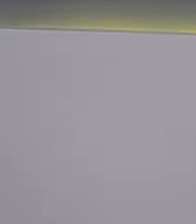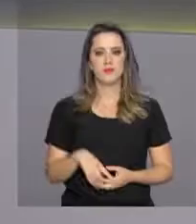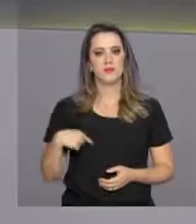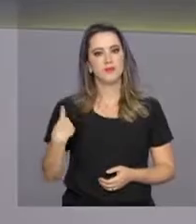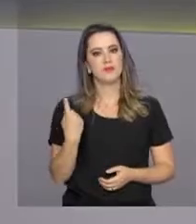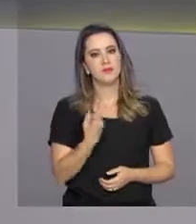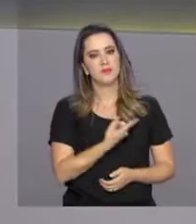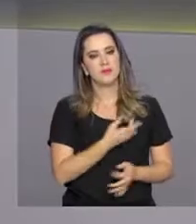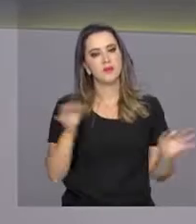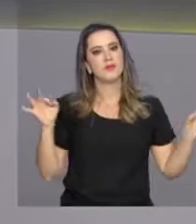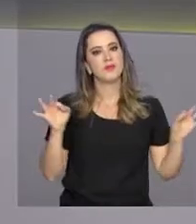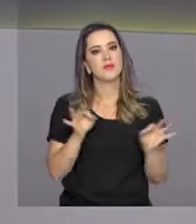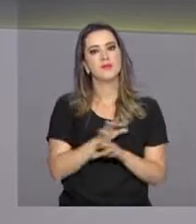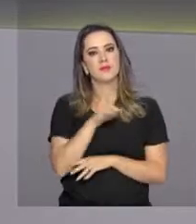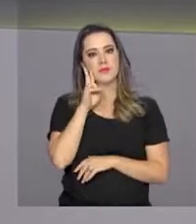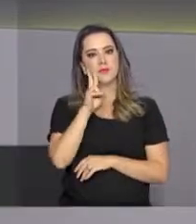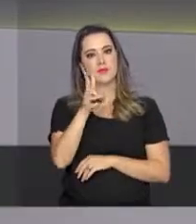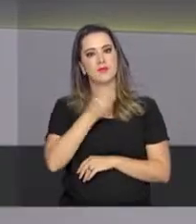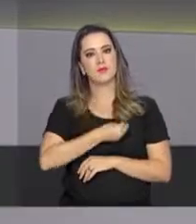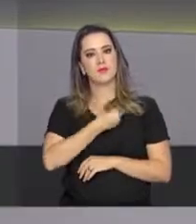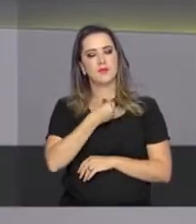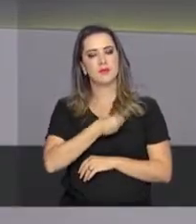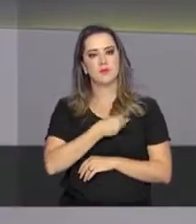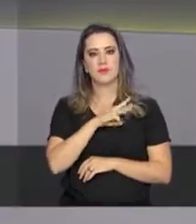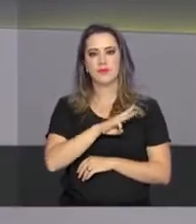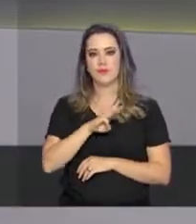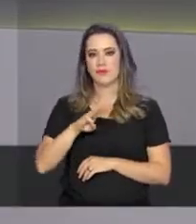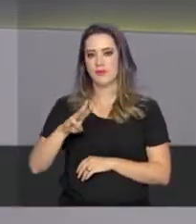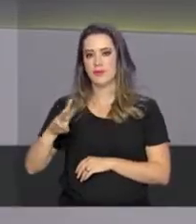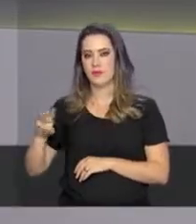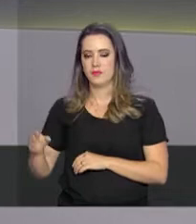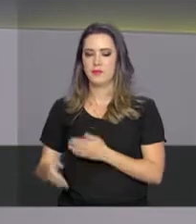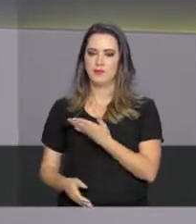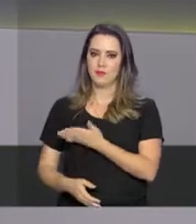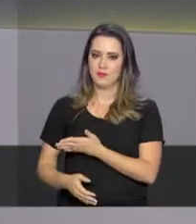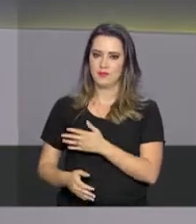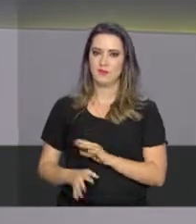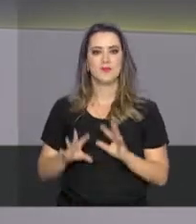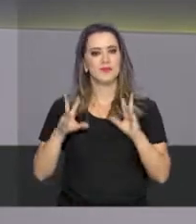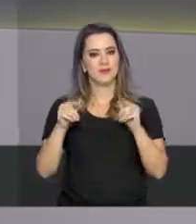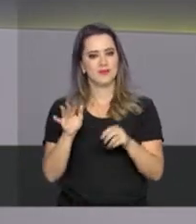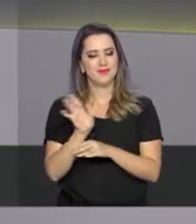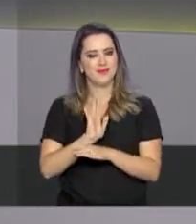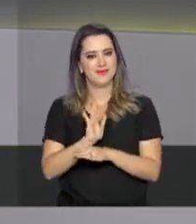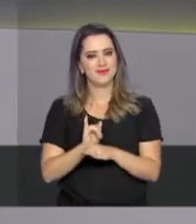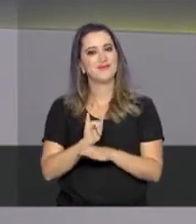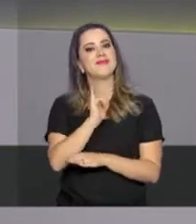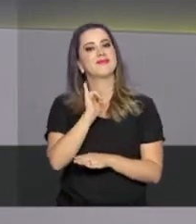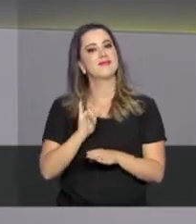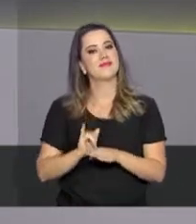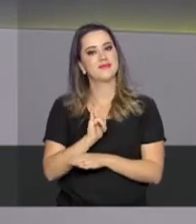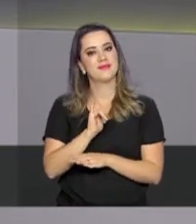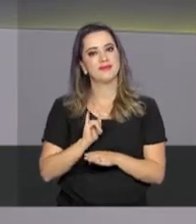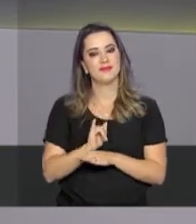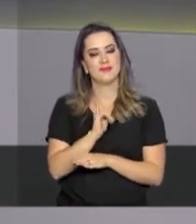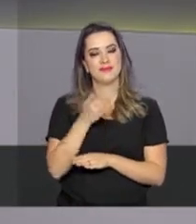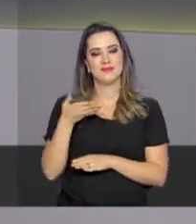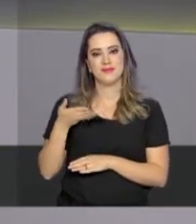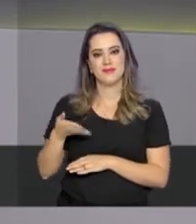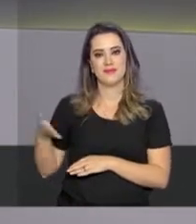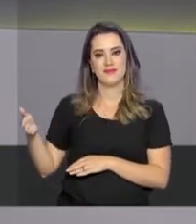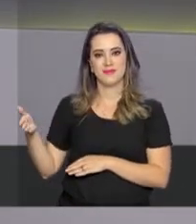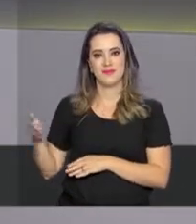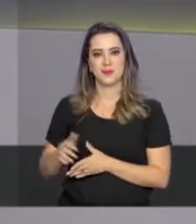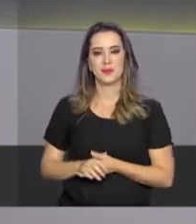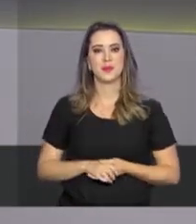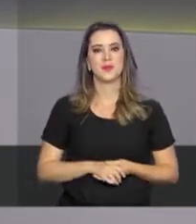Nós ficamos por aqui. Você acompanha a programação ao vivo pelo site da NBR na internet. Todas as reportagens estão disponíveis em nosso